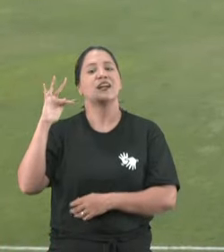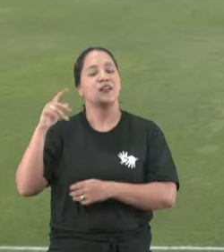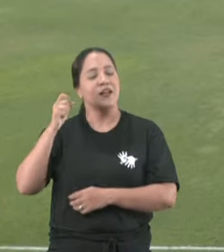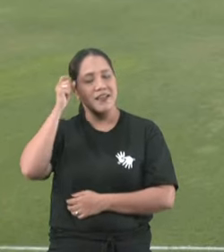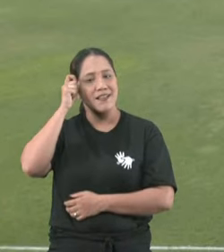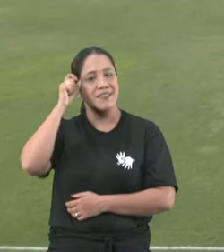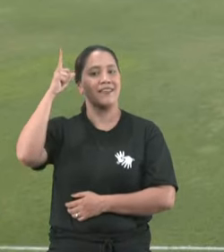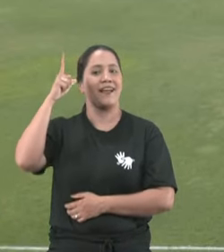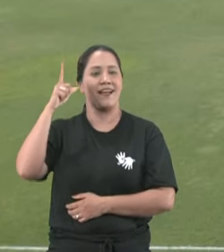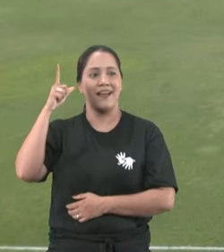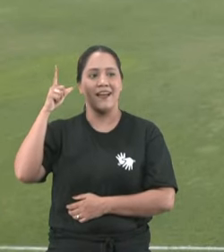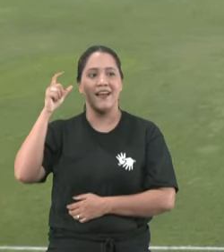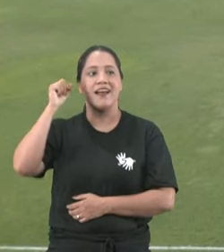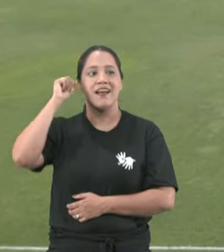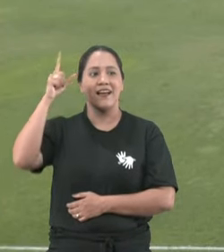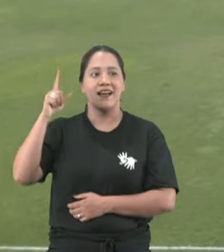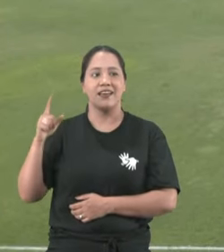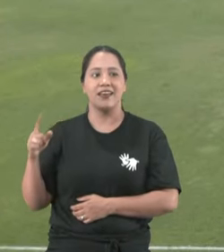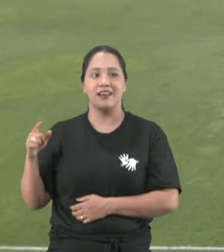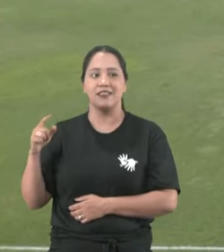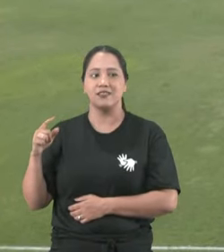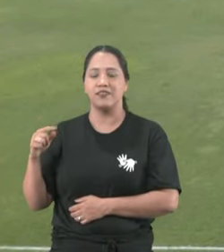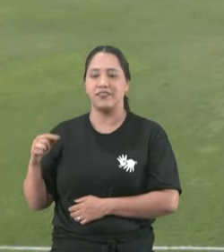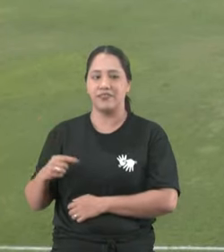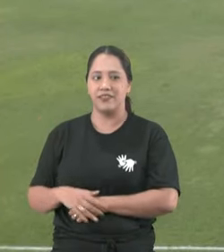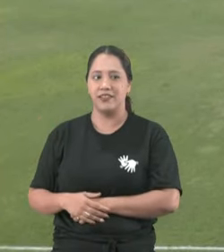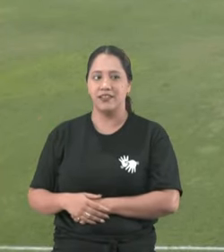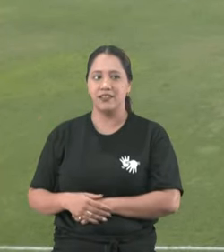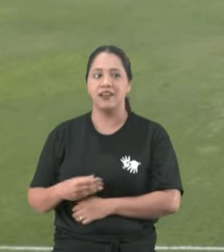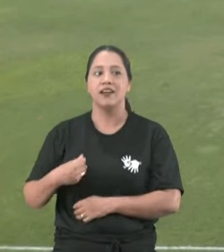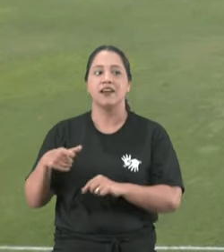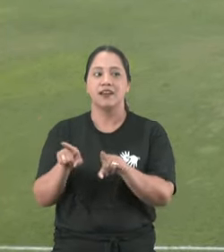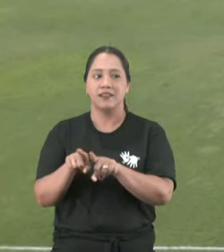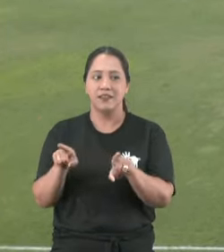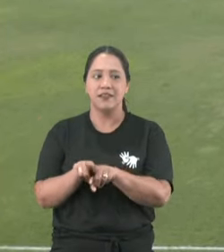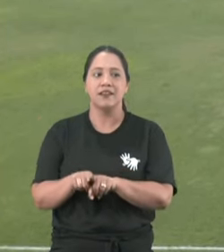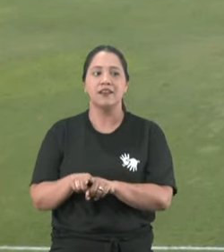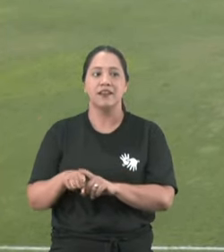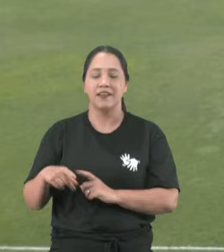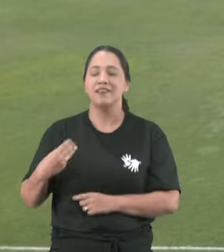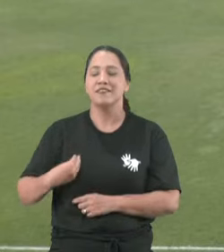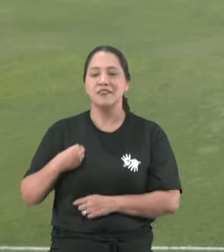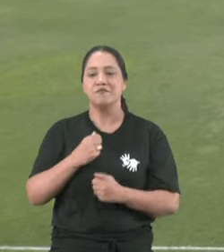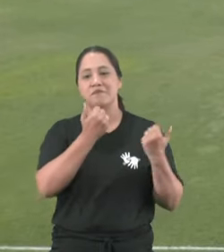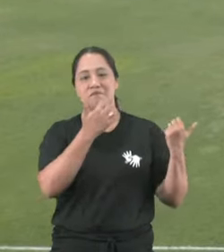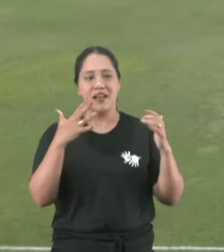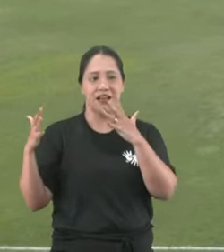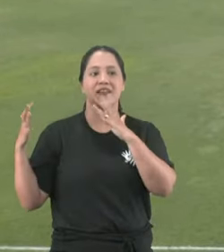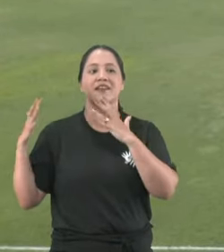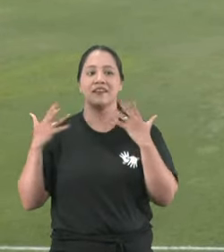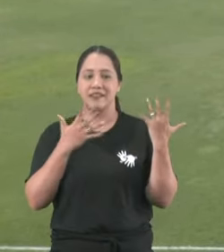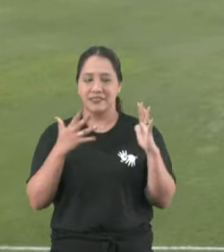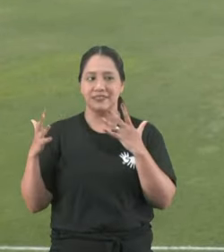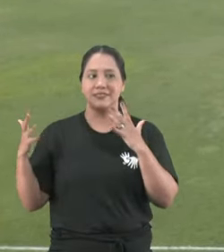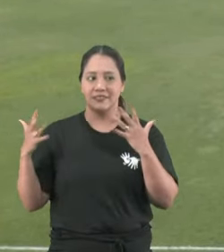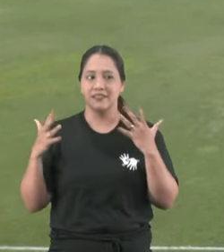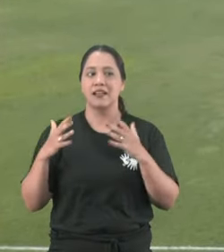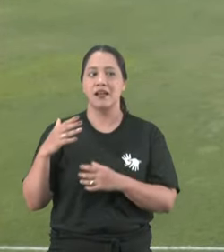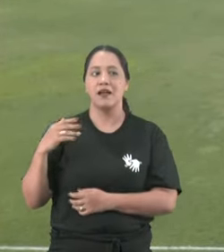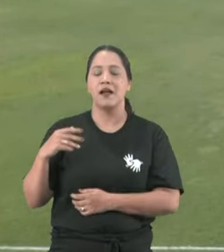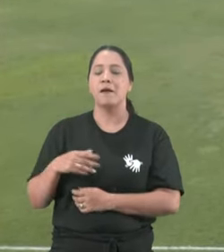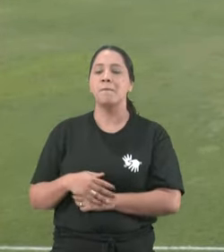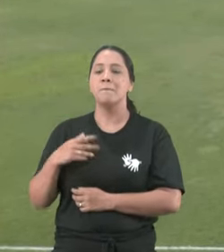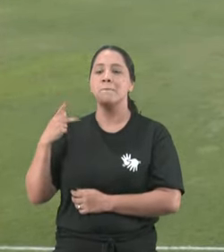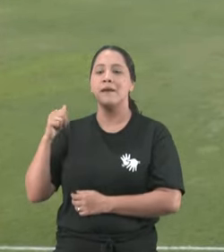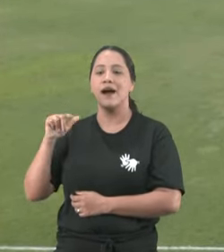ideia. Mas publicamente eu queria também trazer aqui os parabéns ao Paulo Lira,